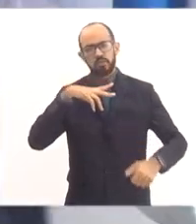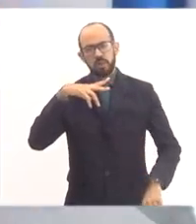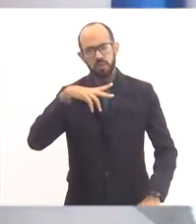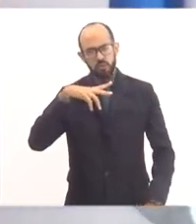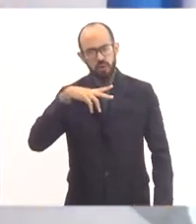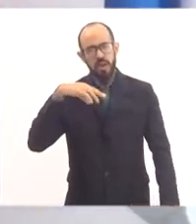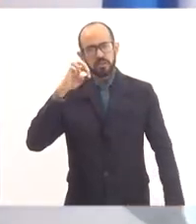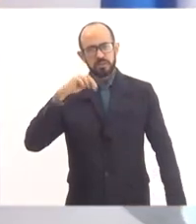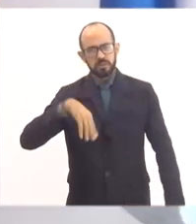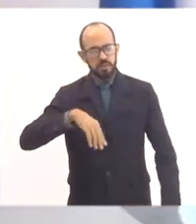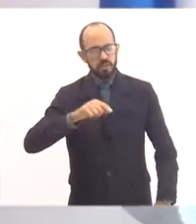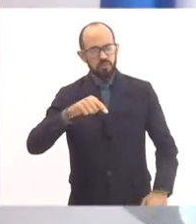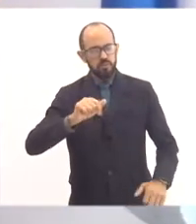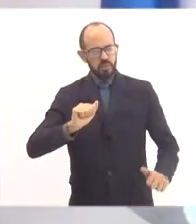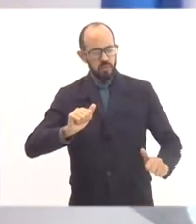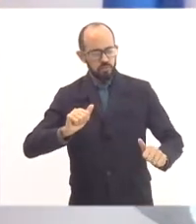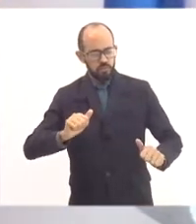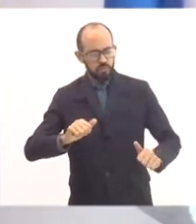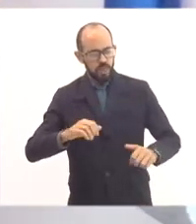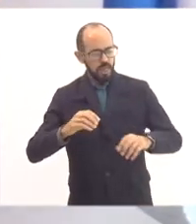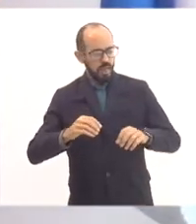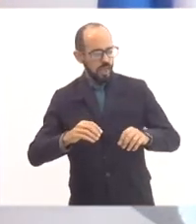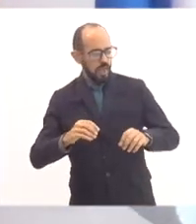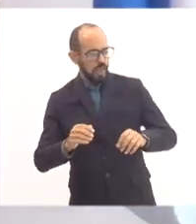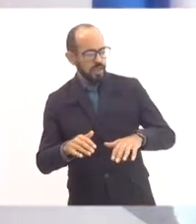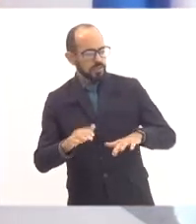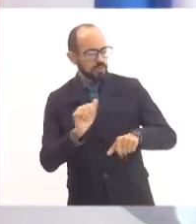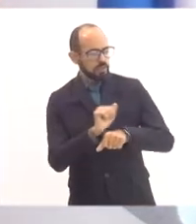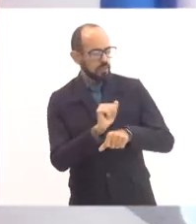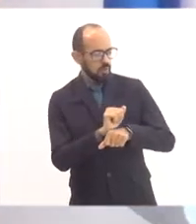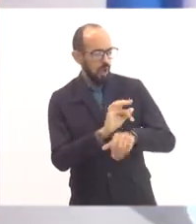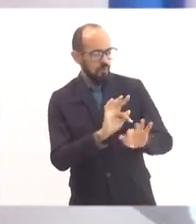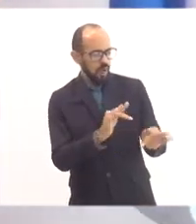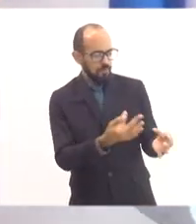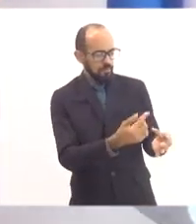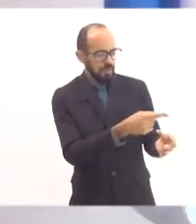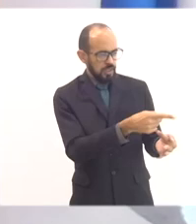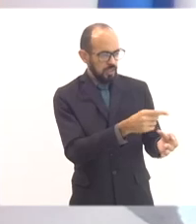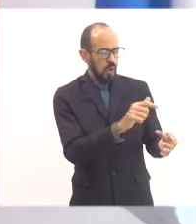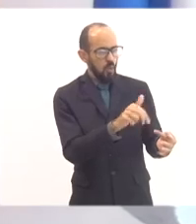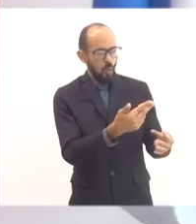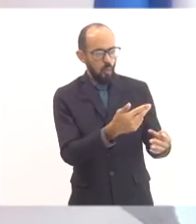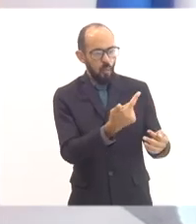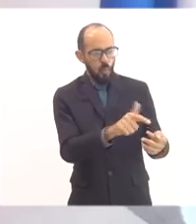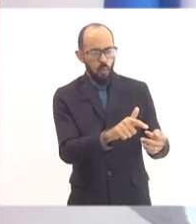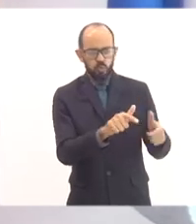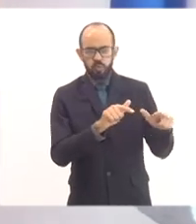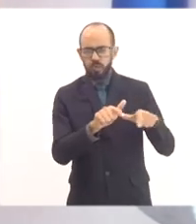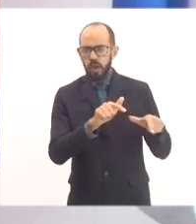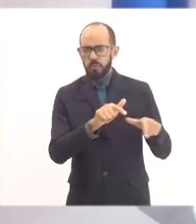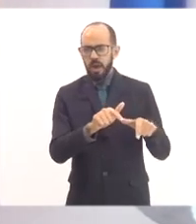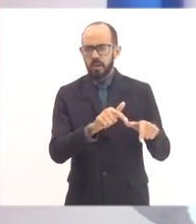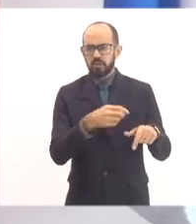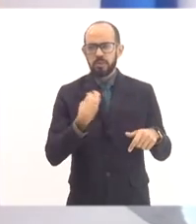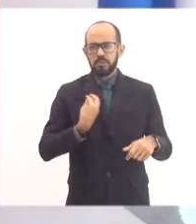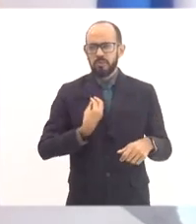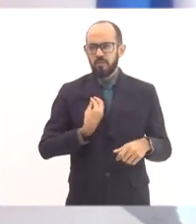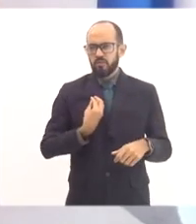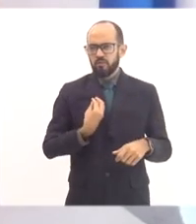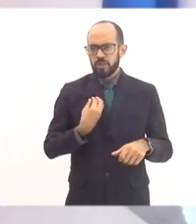de quem abriu mão da família, claro, de quem se dedicou, abriu mão de outro concurso, de outro emprego. Ou seja, teve a vida toda